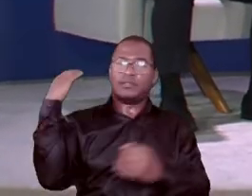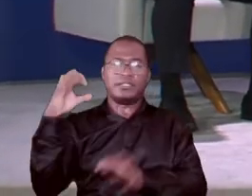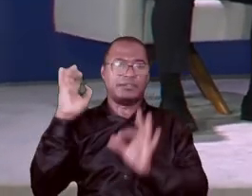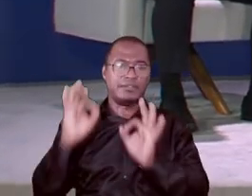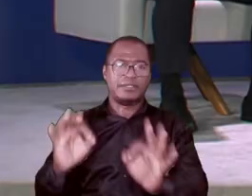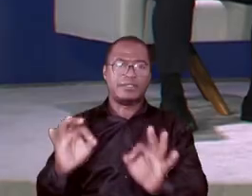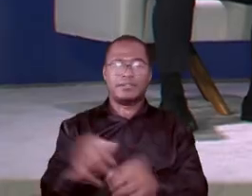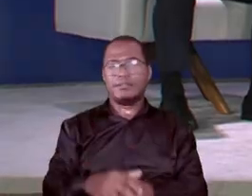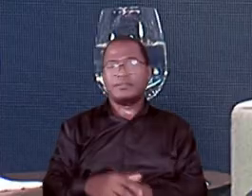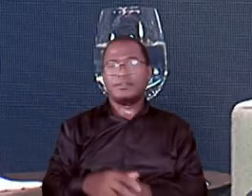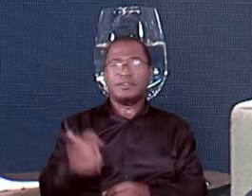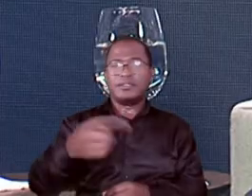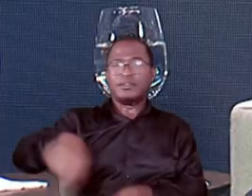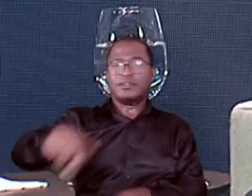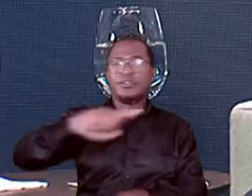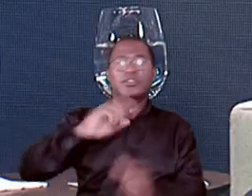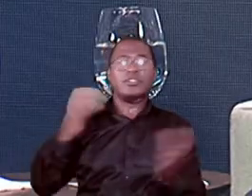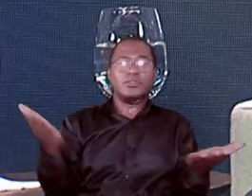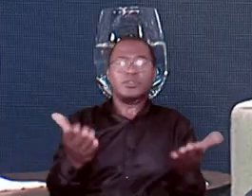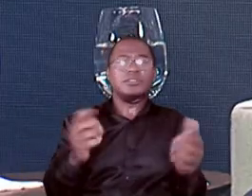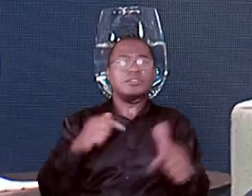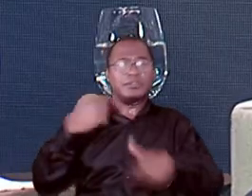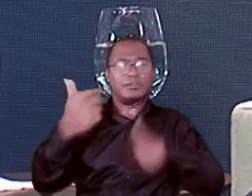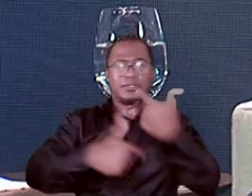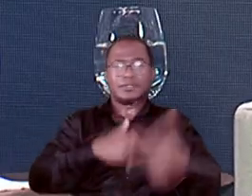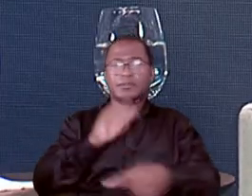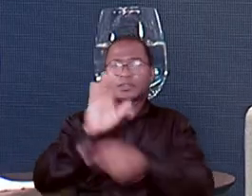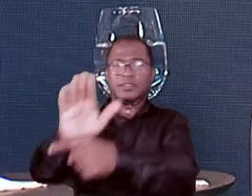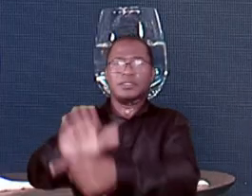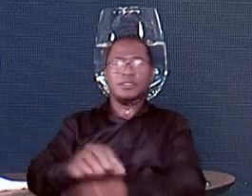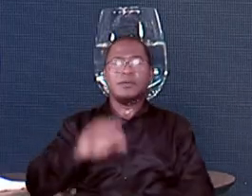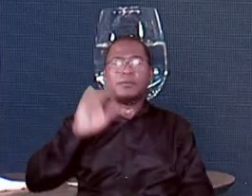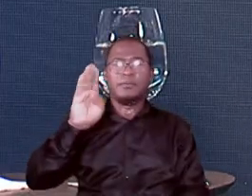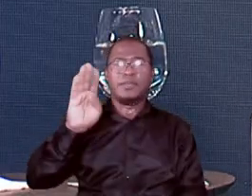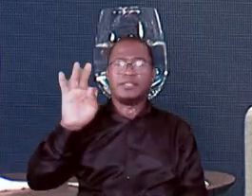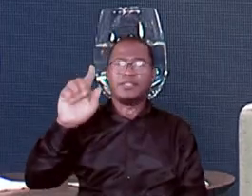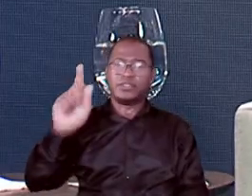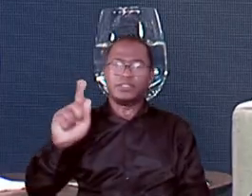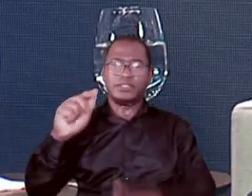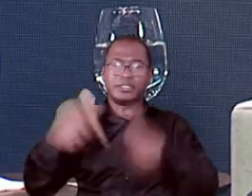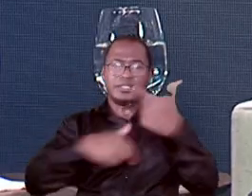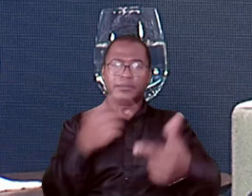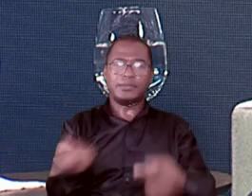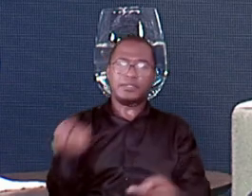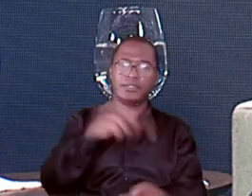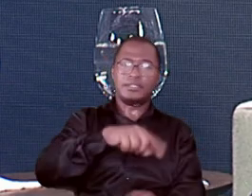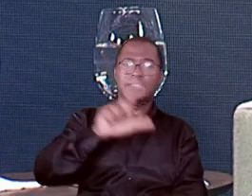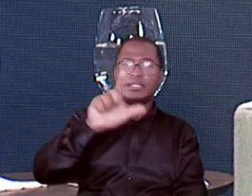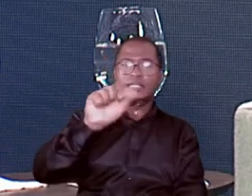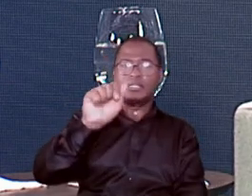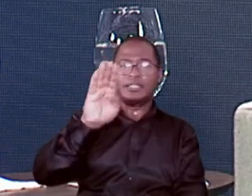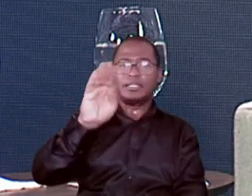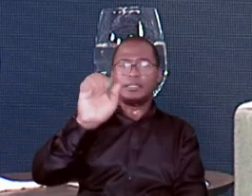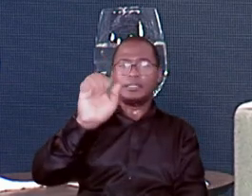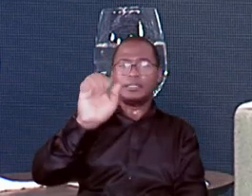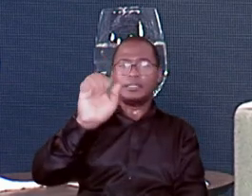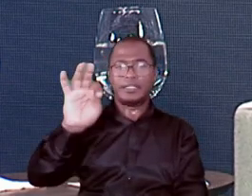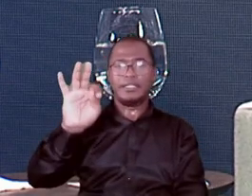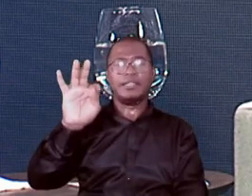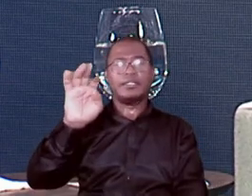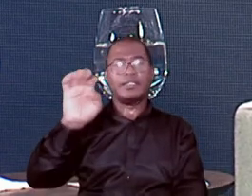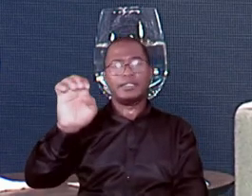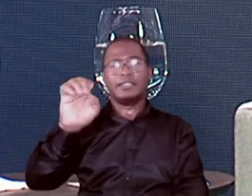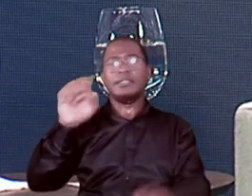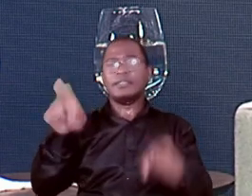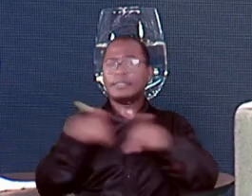que nós estamos investindo é o que o BTG tá investindo Marcelo a líder tá investindo é cada vez a gente geral uma experiência